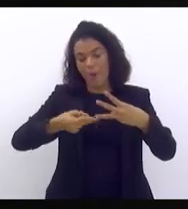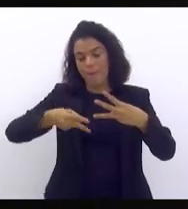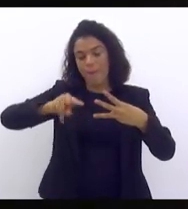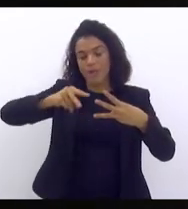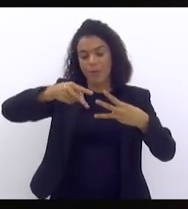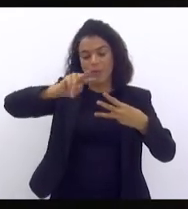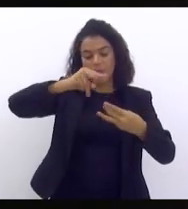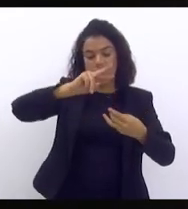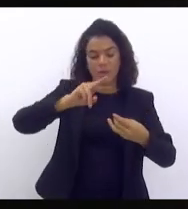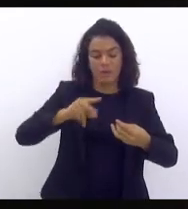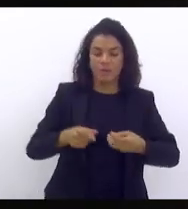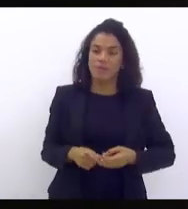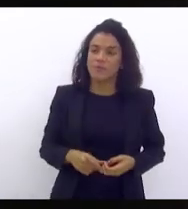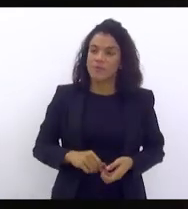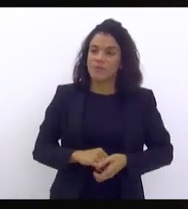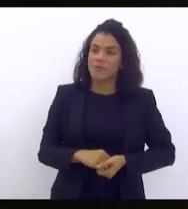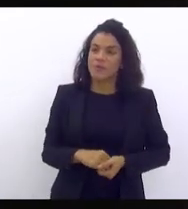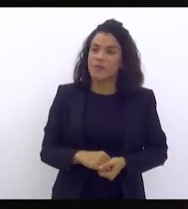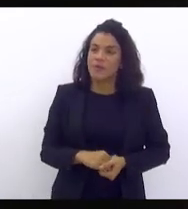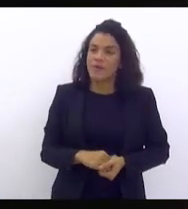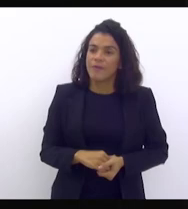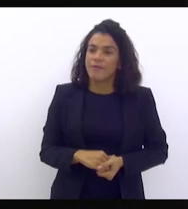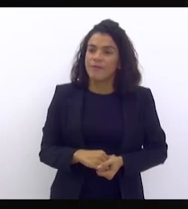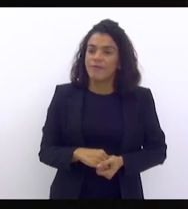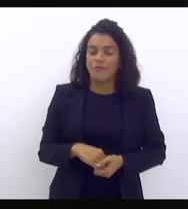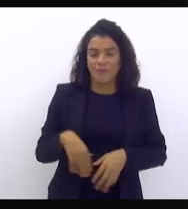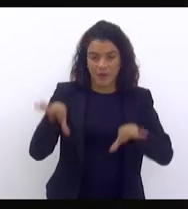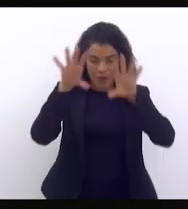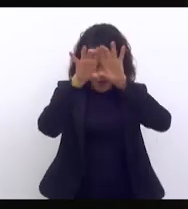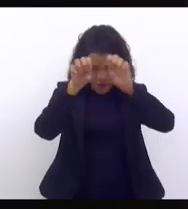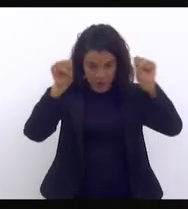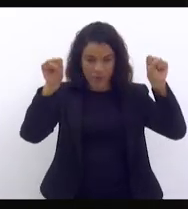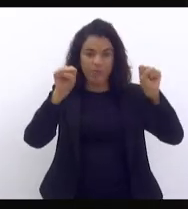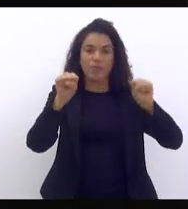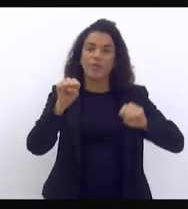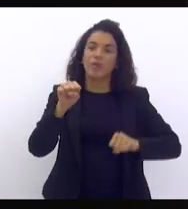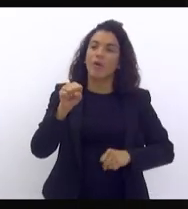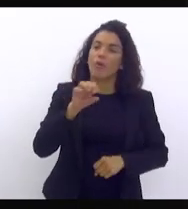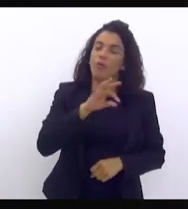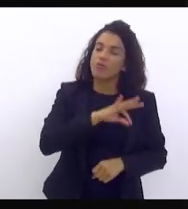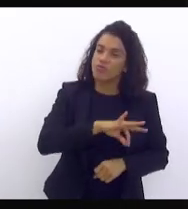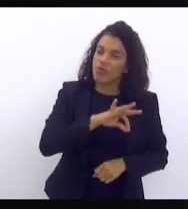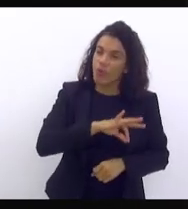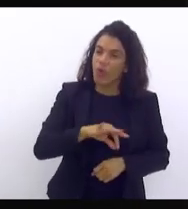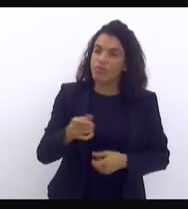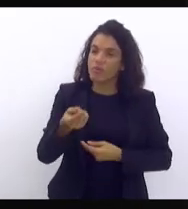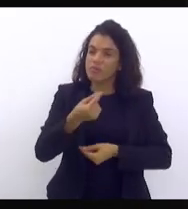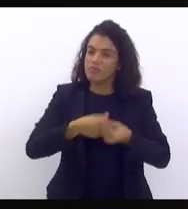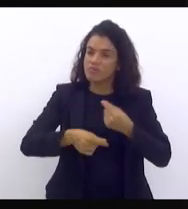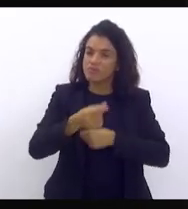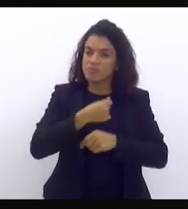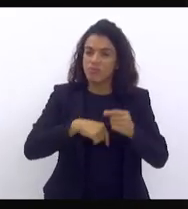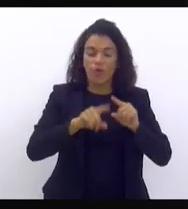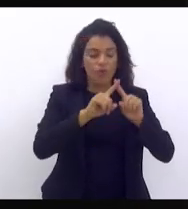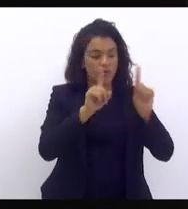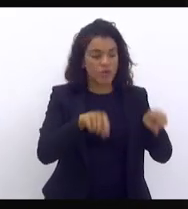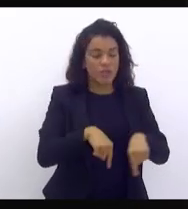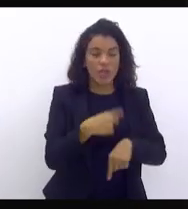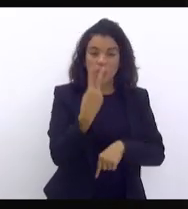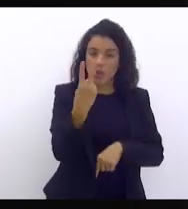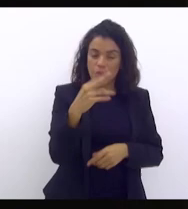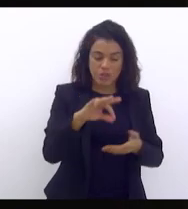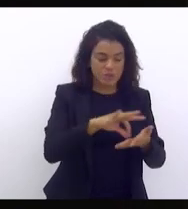prefeito o que ele quer. E o Tribunal de Contas, por sua vez, quando um servidor tem duas matrículas, o Tribunal de